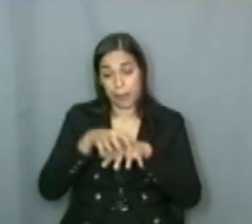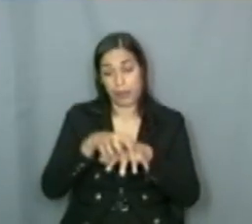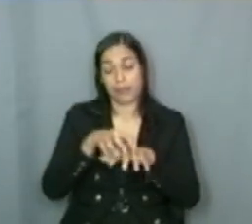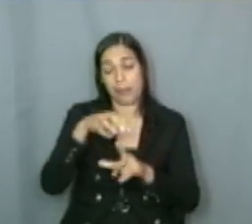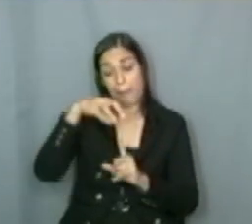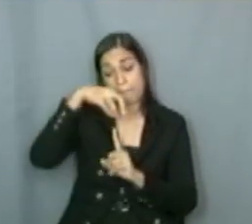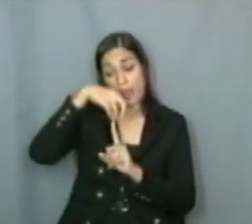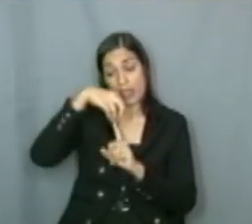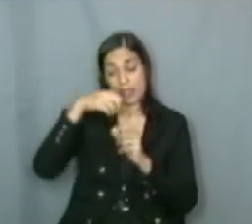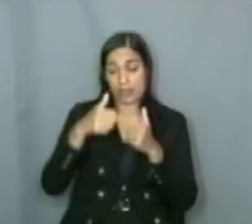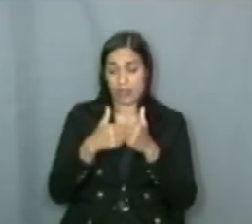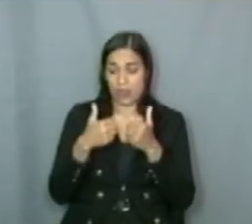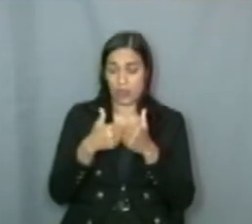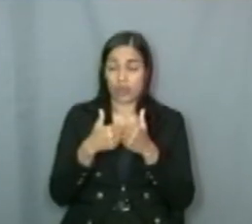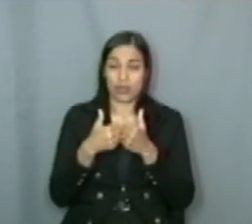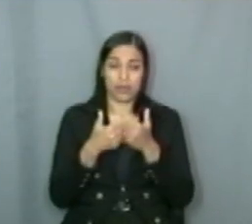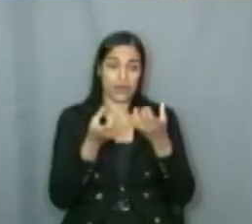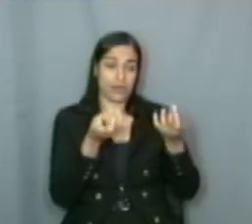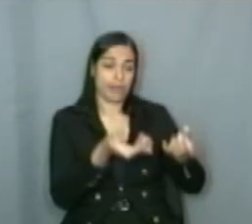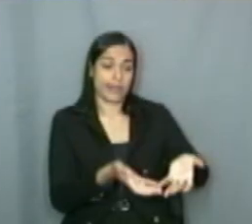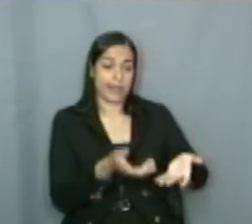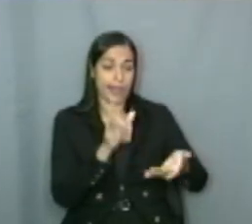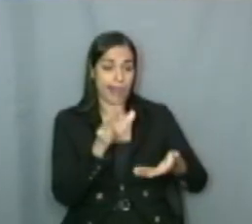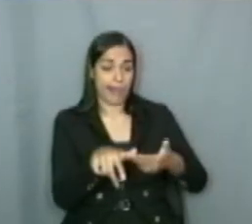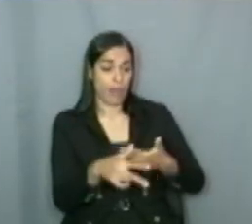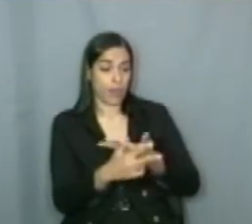de ônibus largada, mas isso é com Grande Recife.